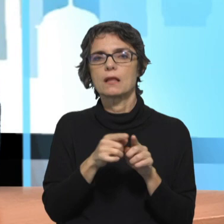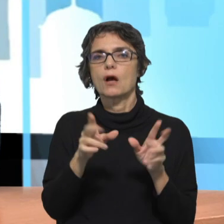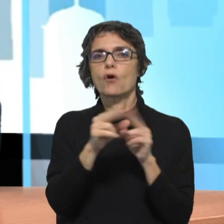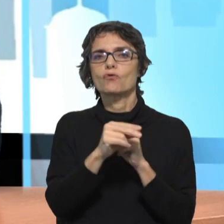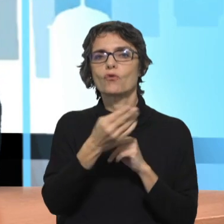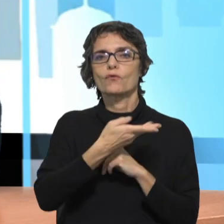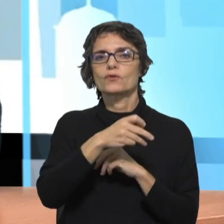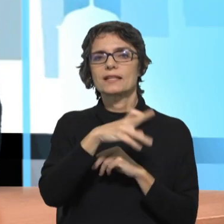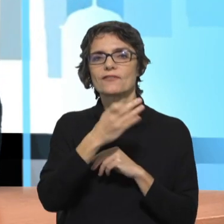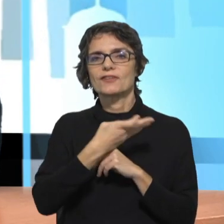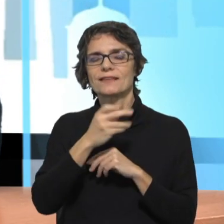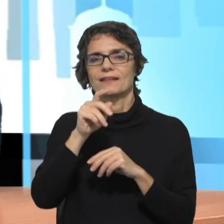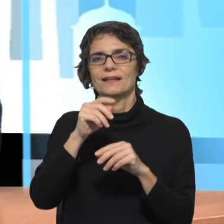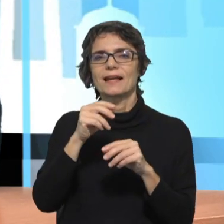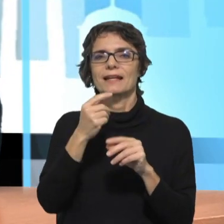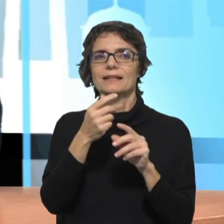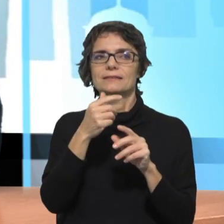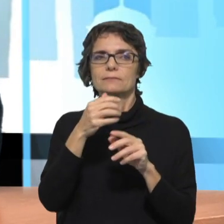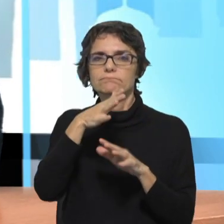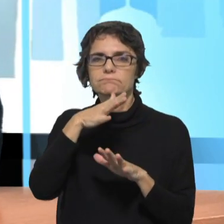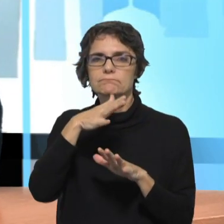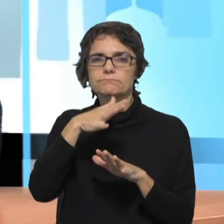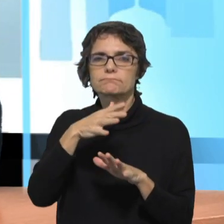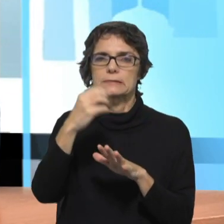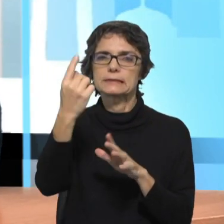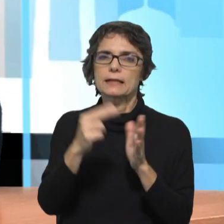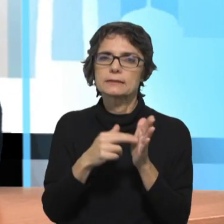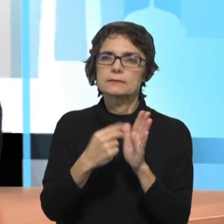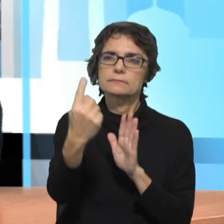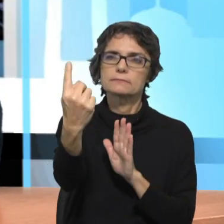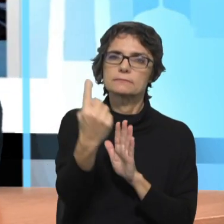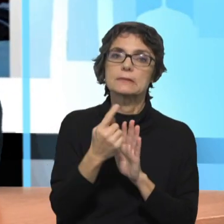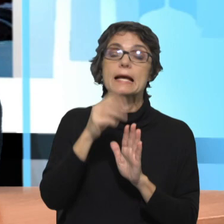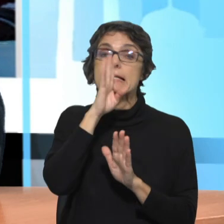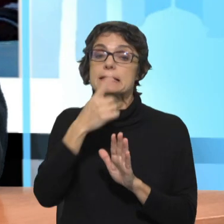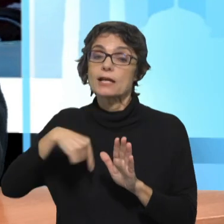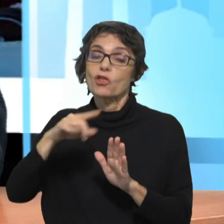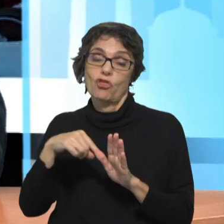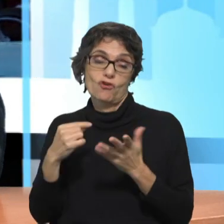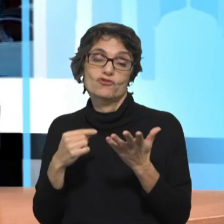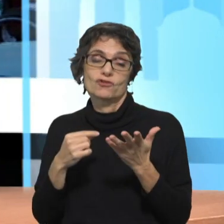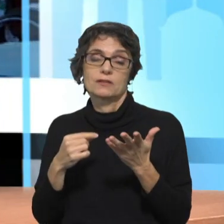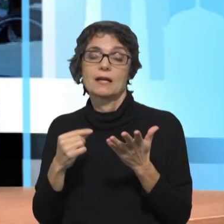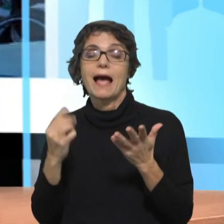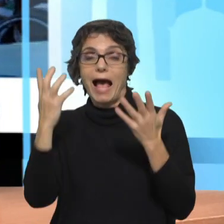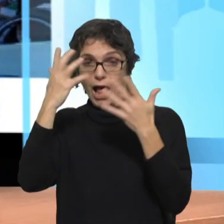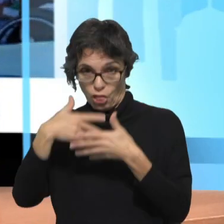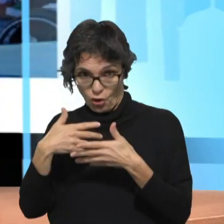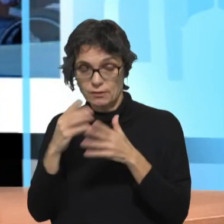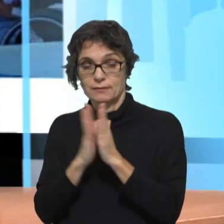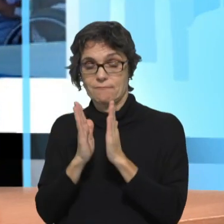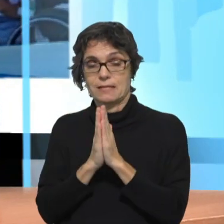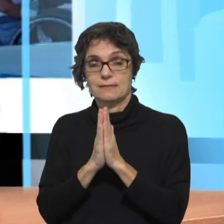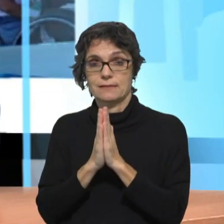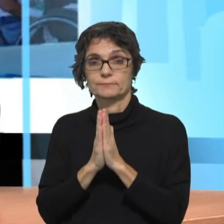esperado, preparado na história do Antigo Testamento. Se formos à missa da noite, a que vulgarmente chamamos Missa do Galo, já vamos